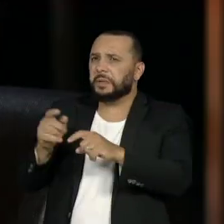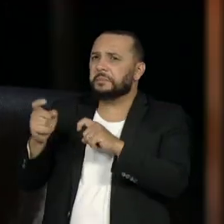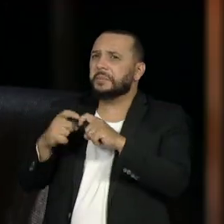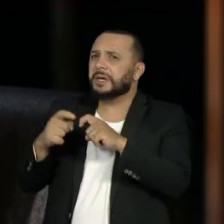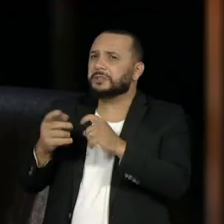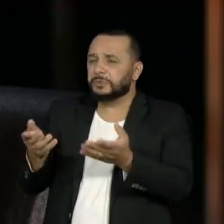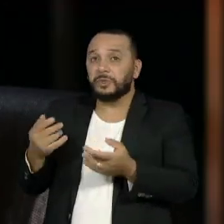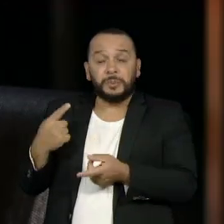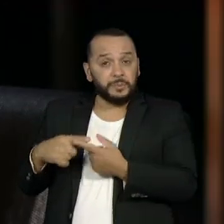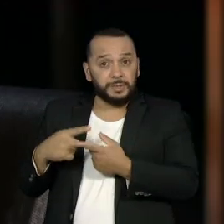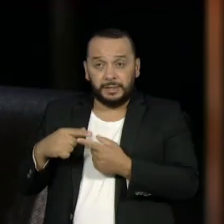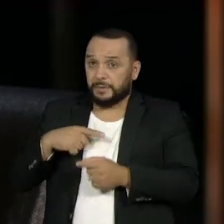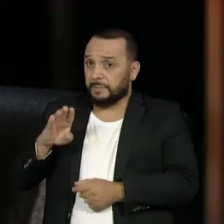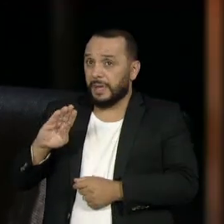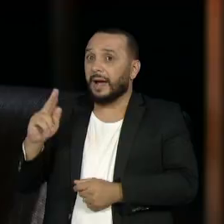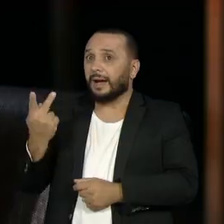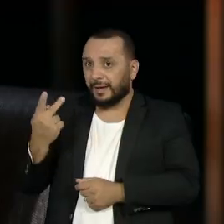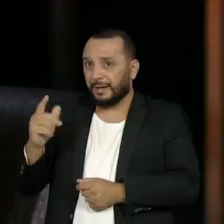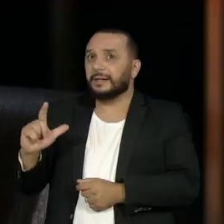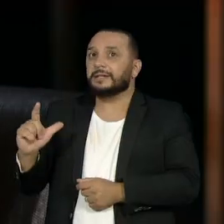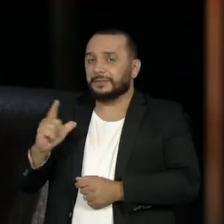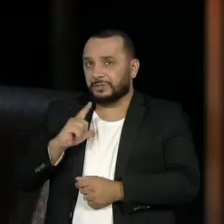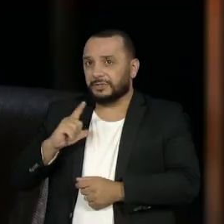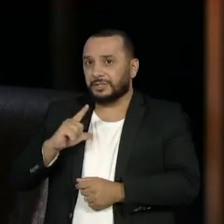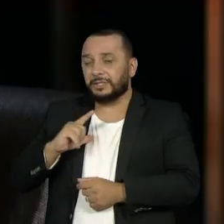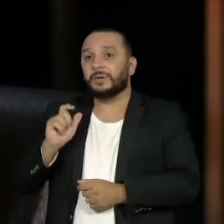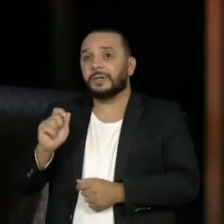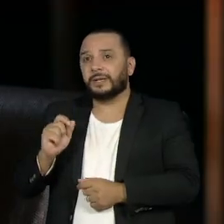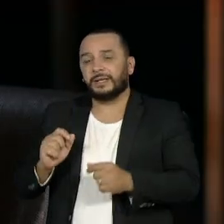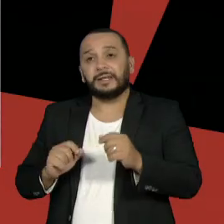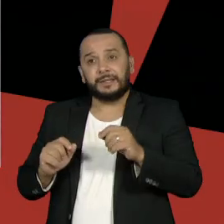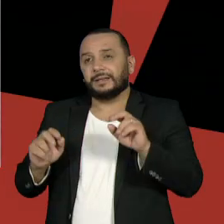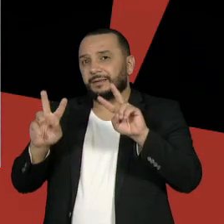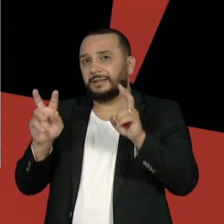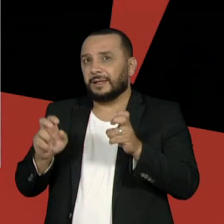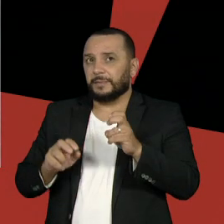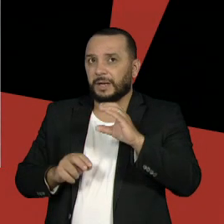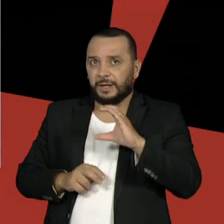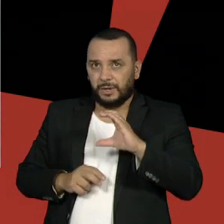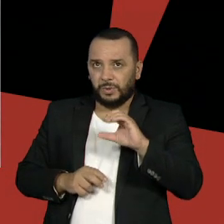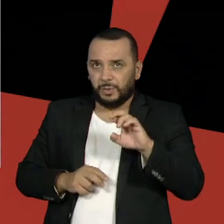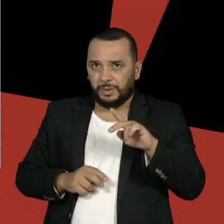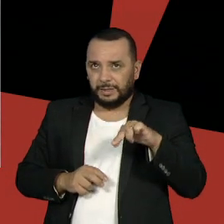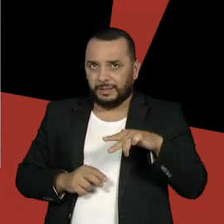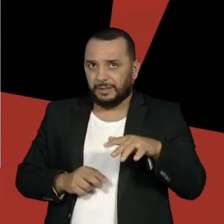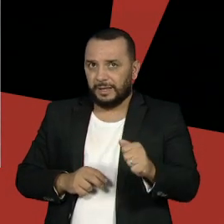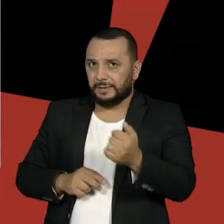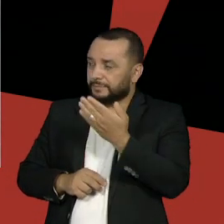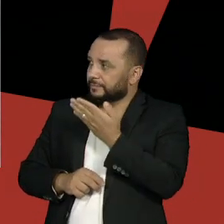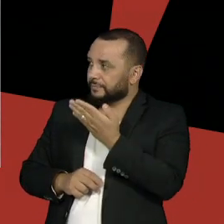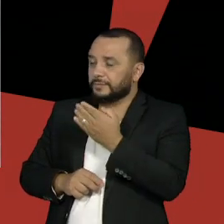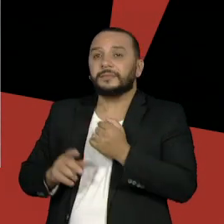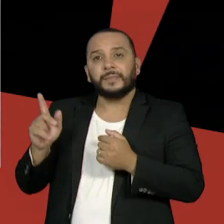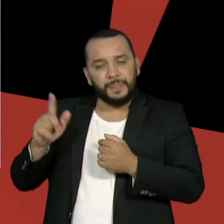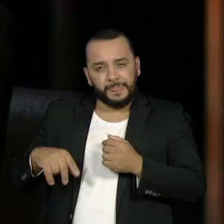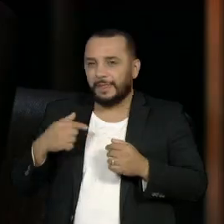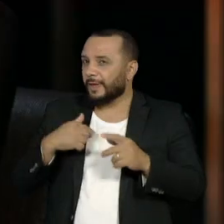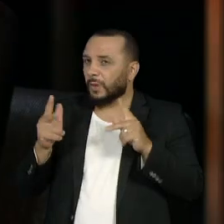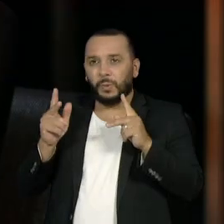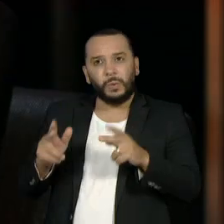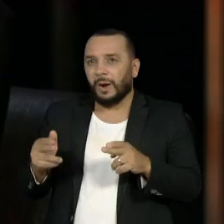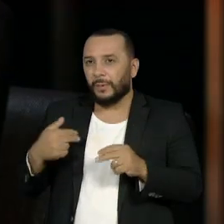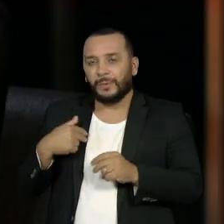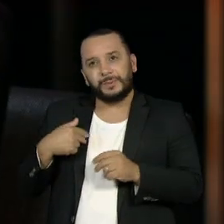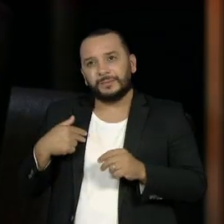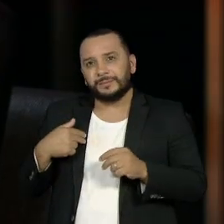lindo Belo Horizonte uma propaganda que se chamava cloroquina então a gente perguntar de fato é a mesma composição qual é a